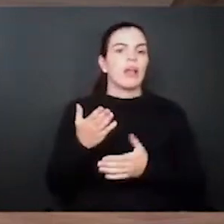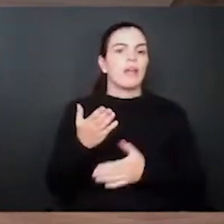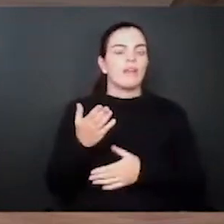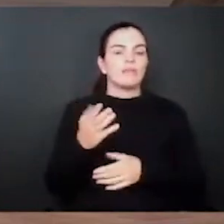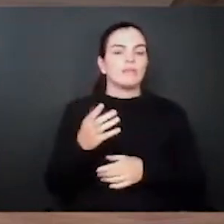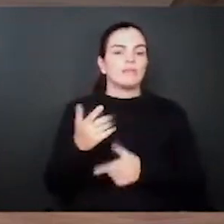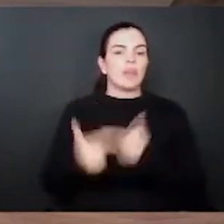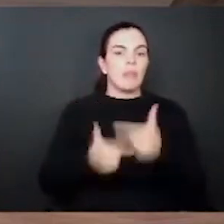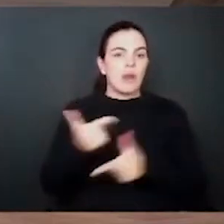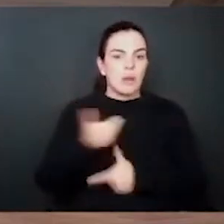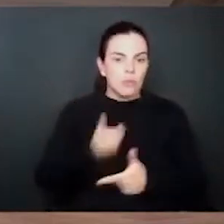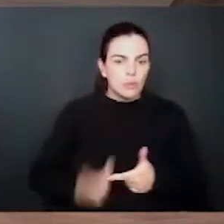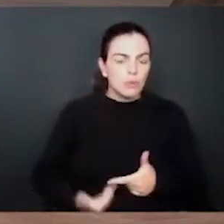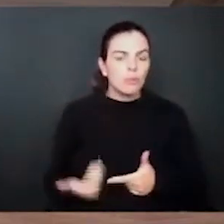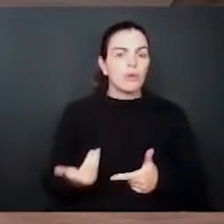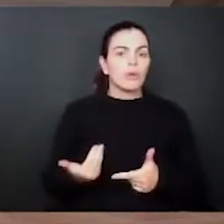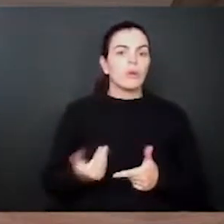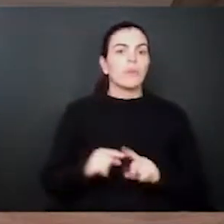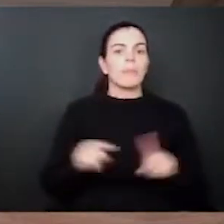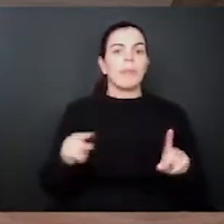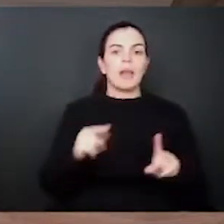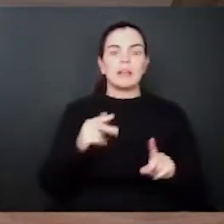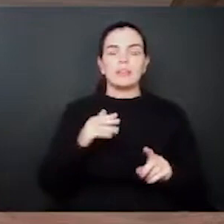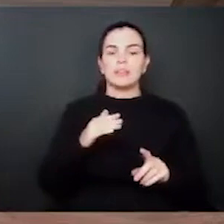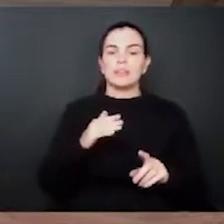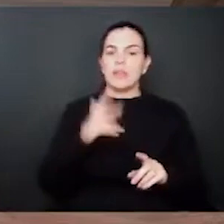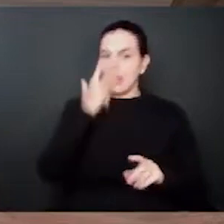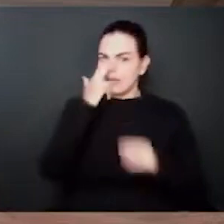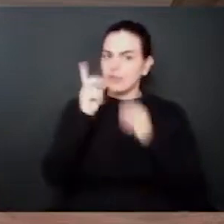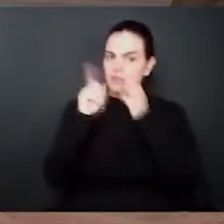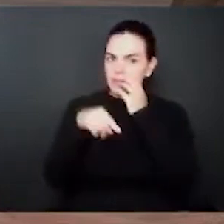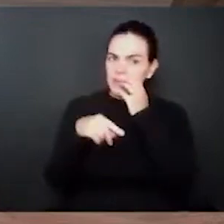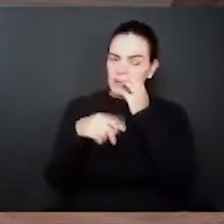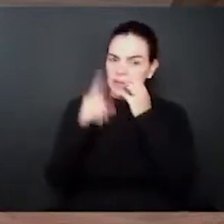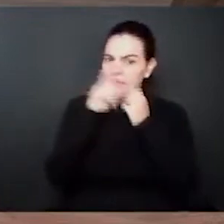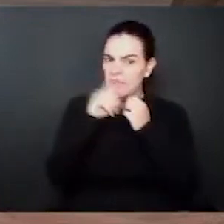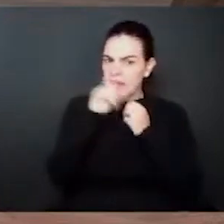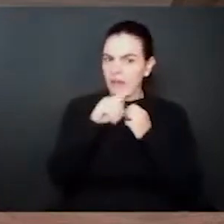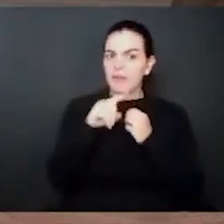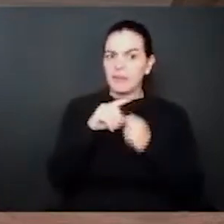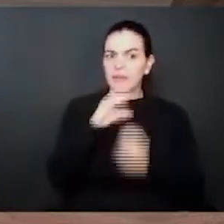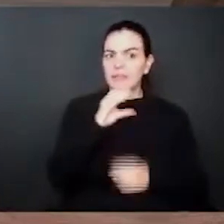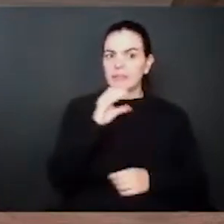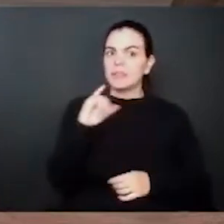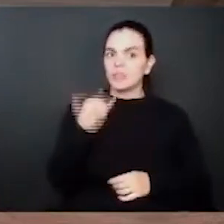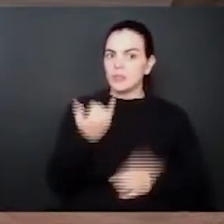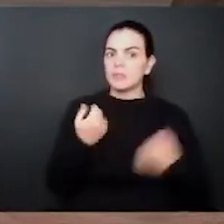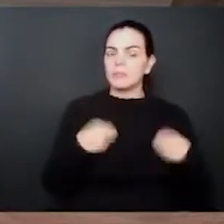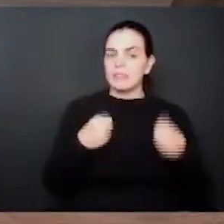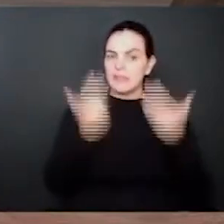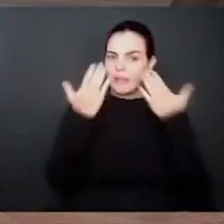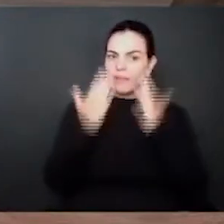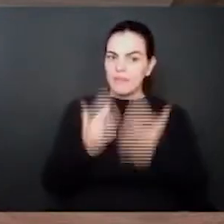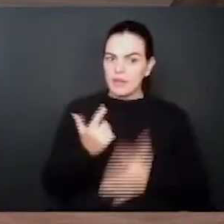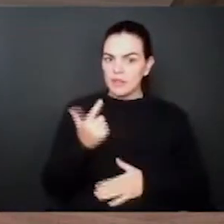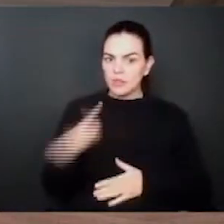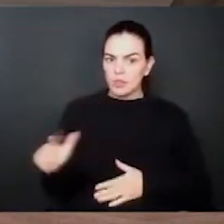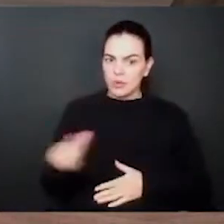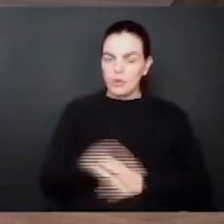mas acredito que foi uma falha, e eu acho que é importante que a CCJ possa rever, né, esses critérios